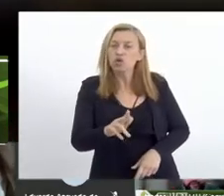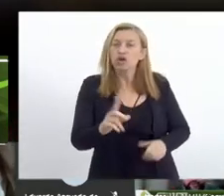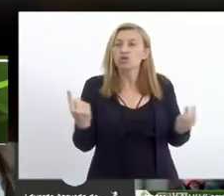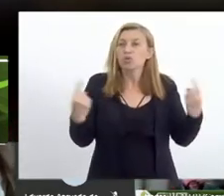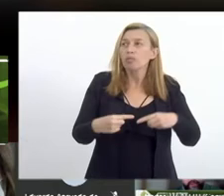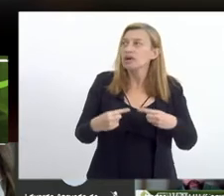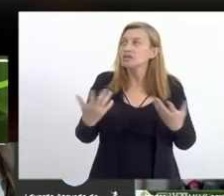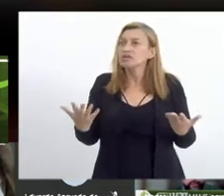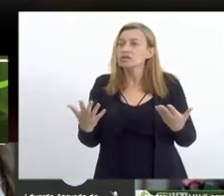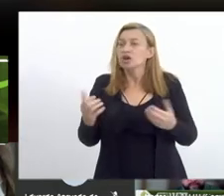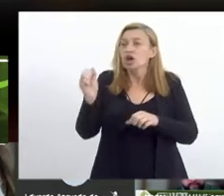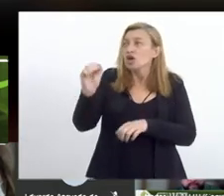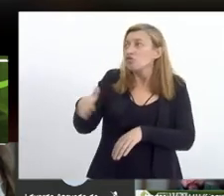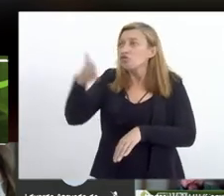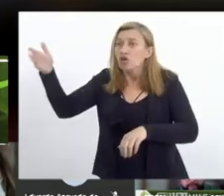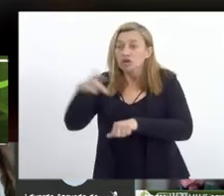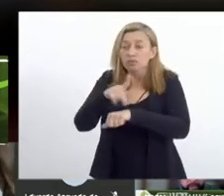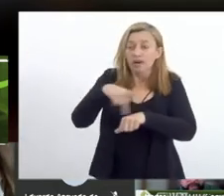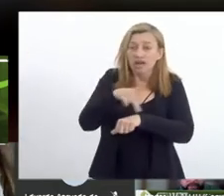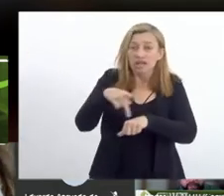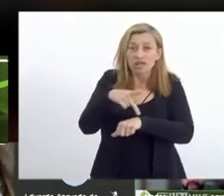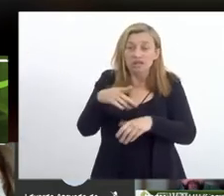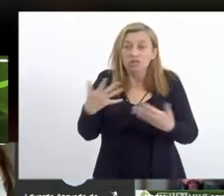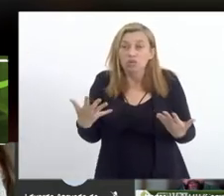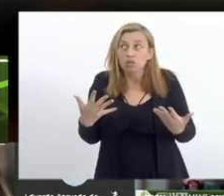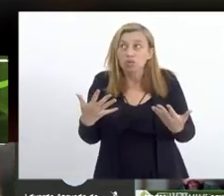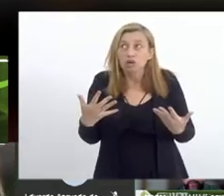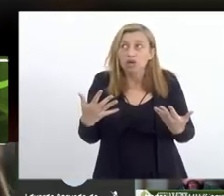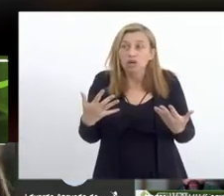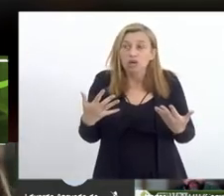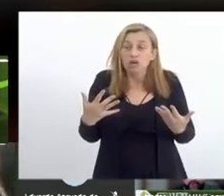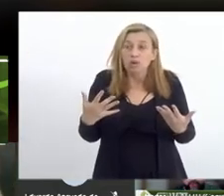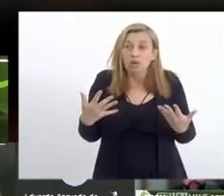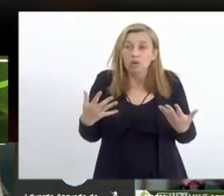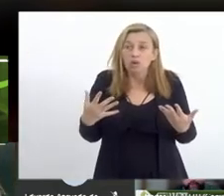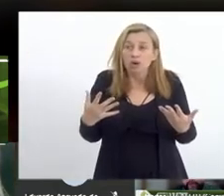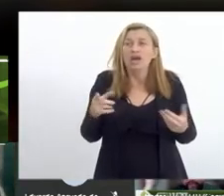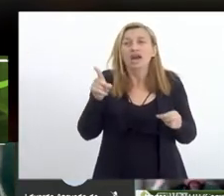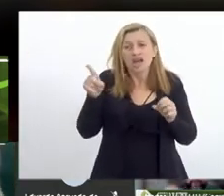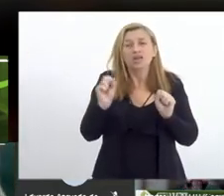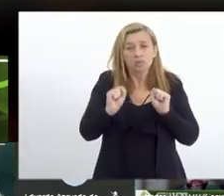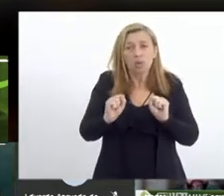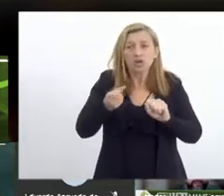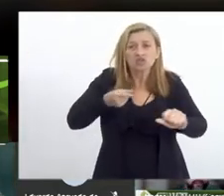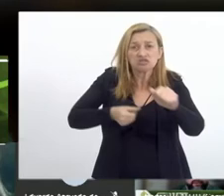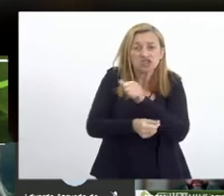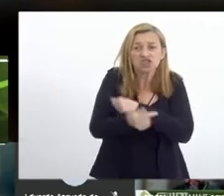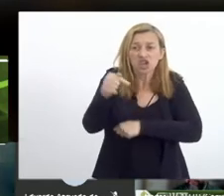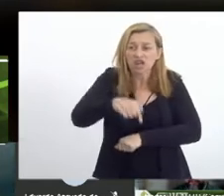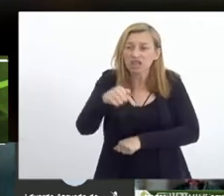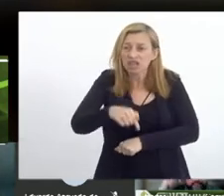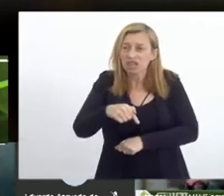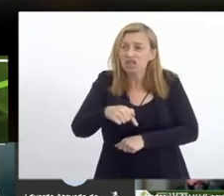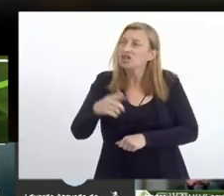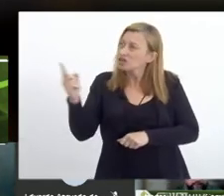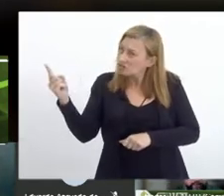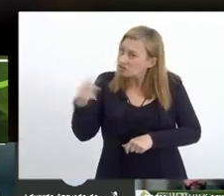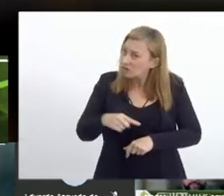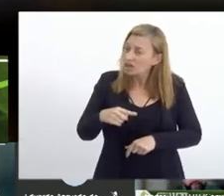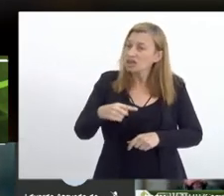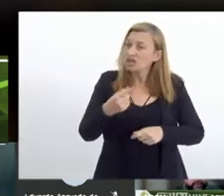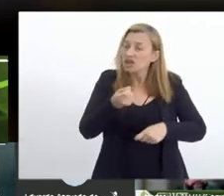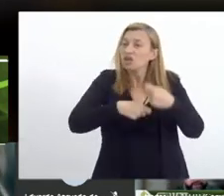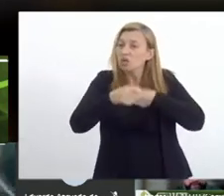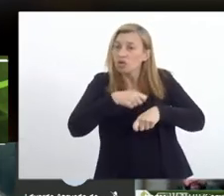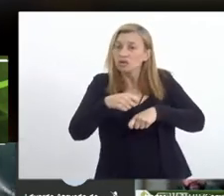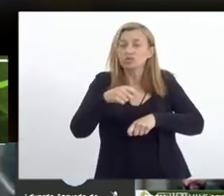concorrentes europeus e norte-americanos, que eles podem investir aqui, vamos trazer negócios para o Brasil,